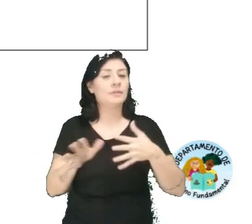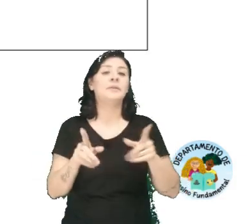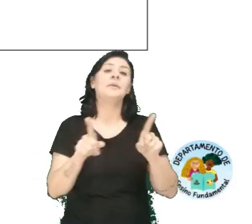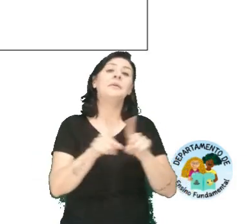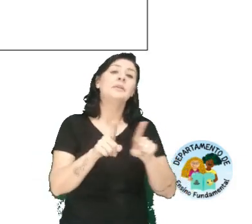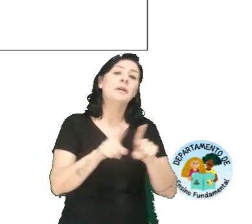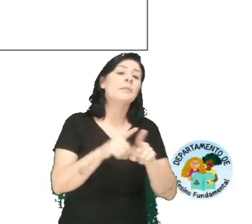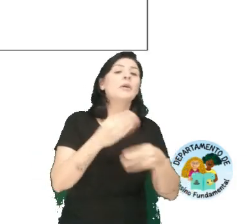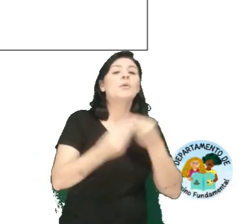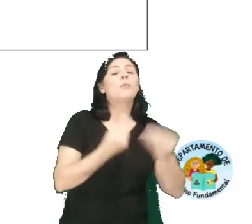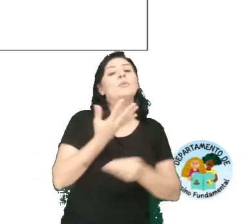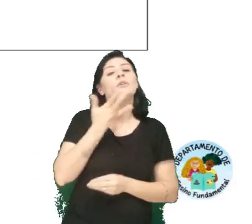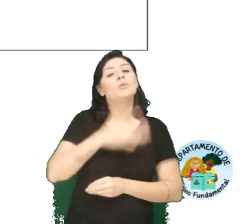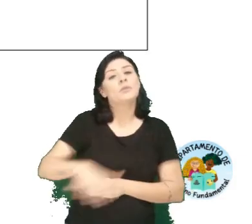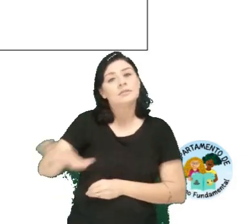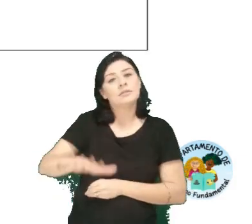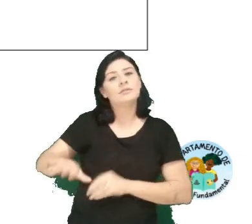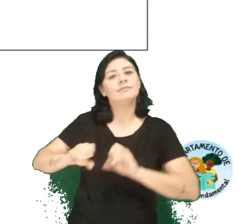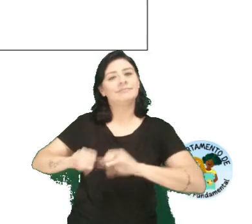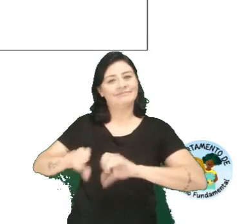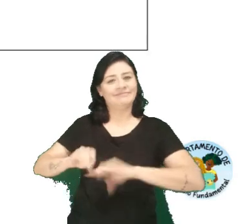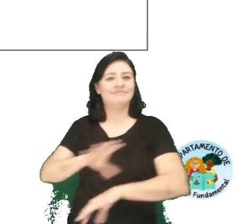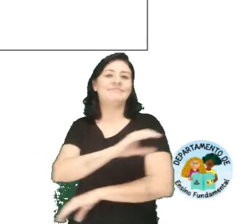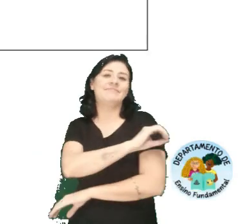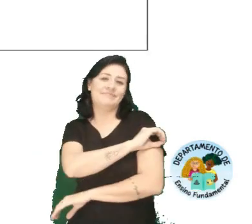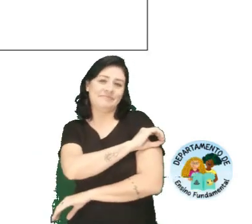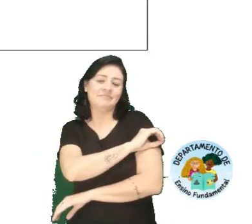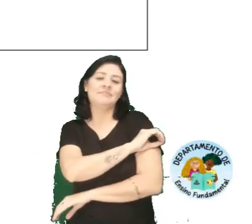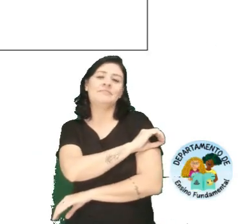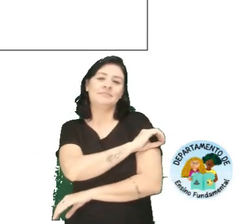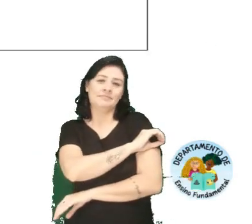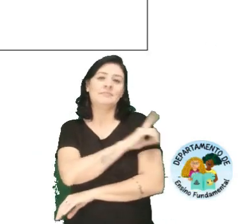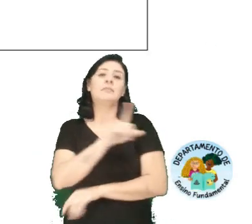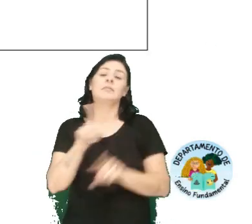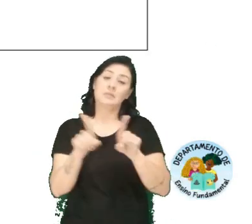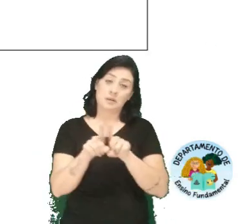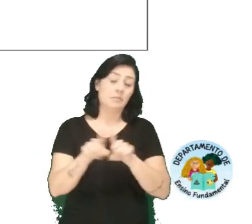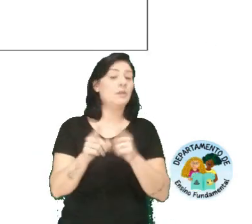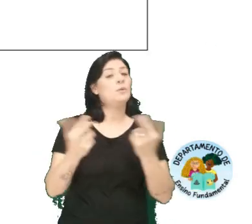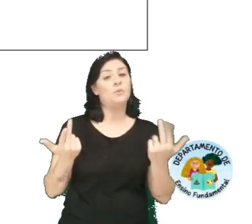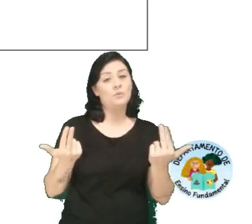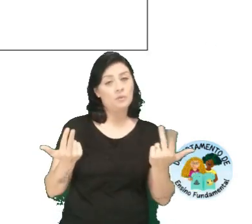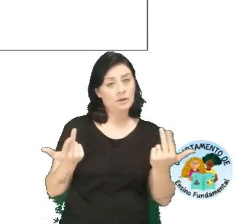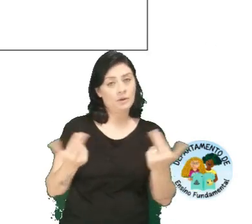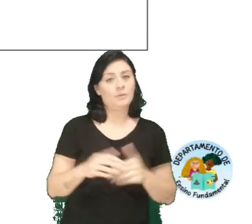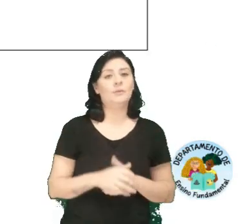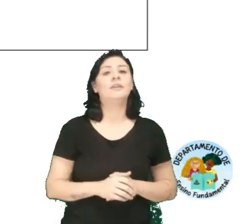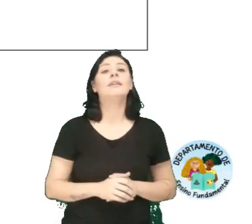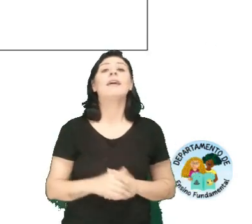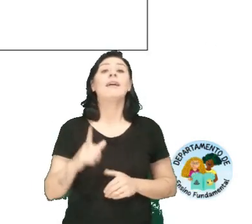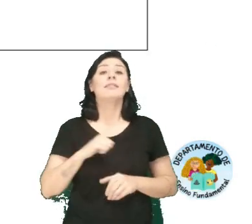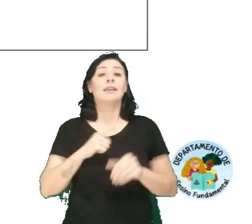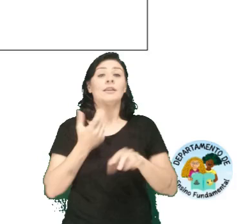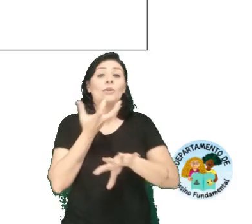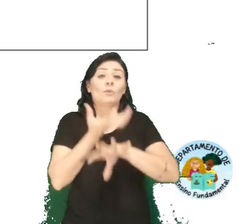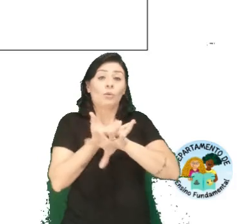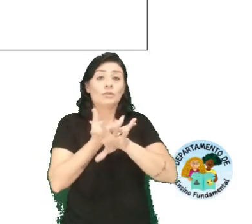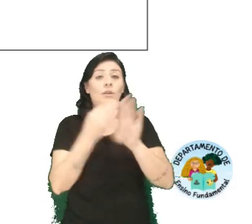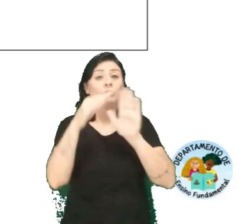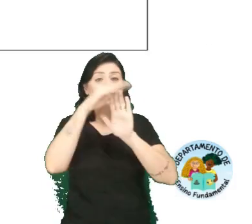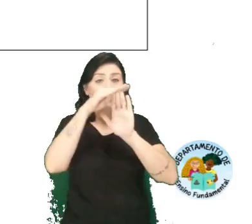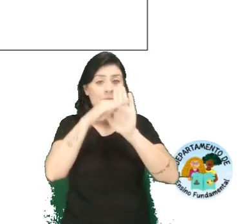conhecimentos, se for da educação infantil. Objetivos de aprendizagem, você vai retirar lá do referencial curricular, né, que você